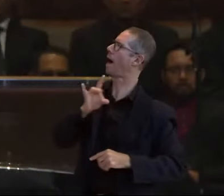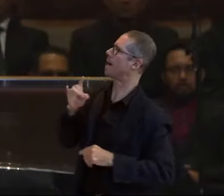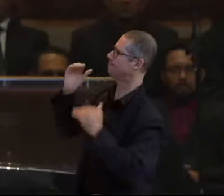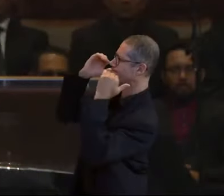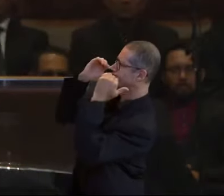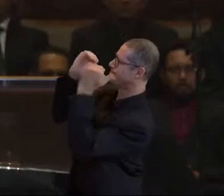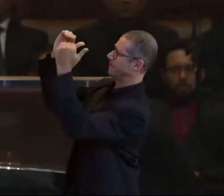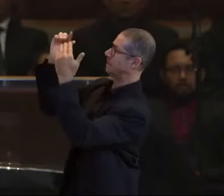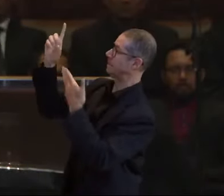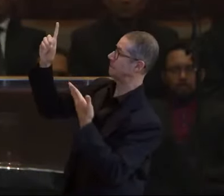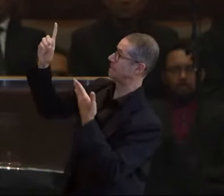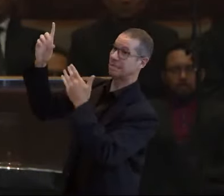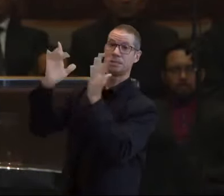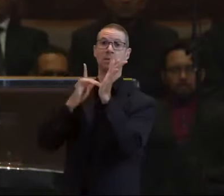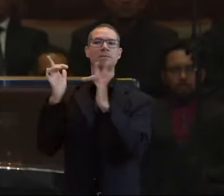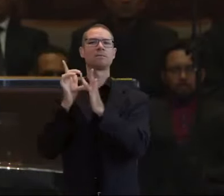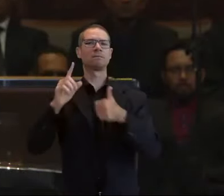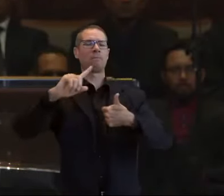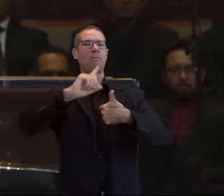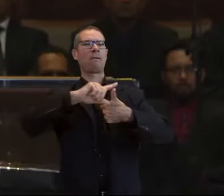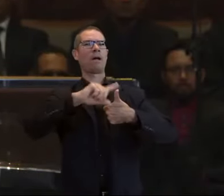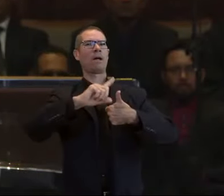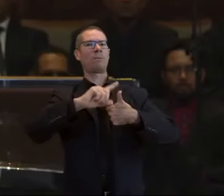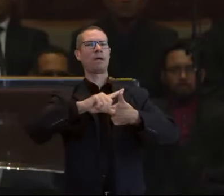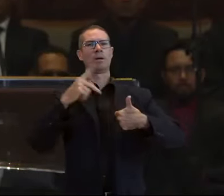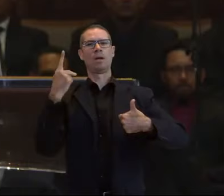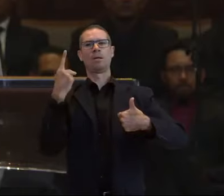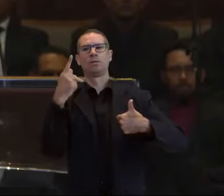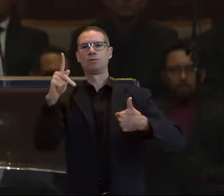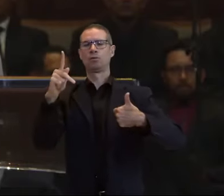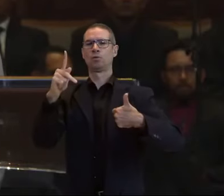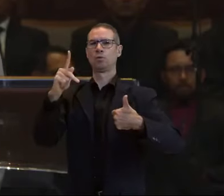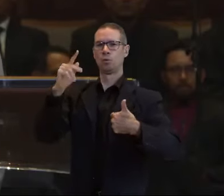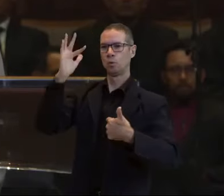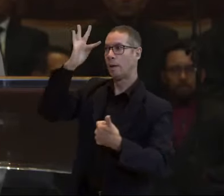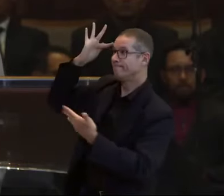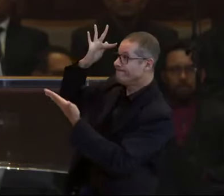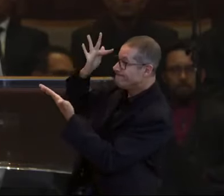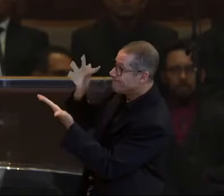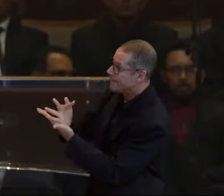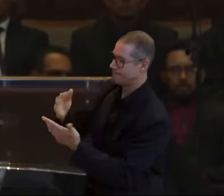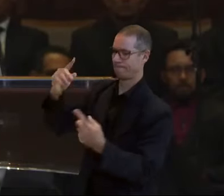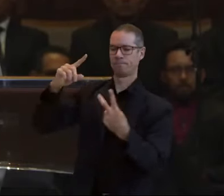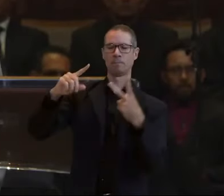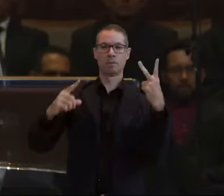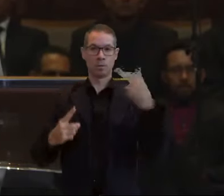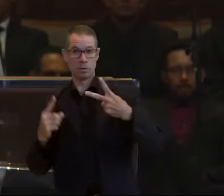Jesus. Primeiro através da sua pública profissão de fé e batismo.